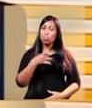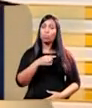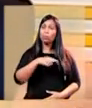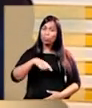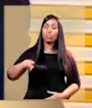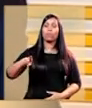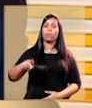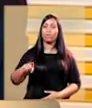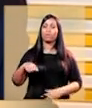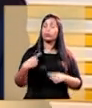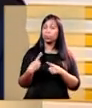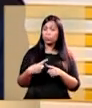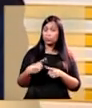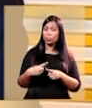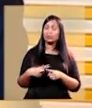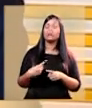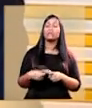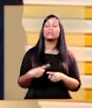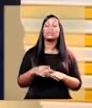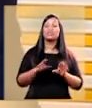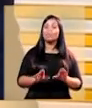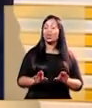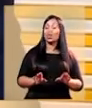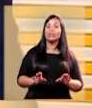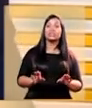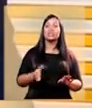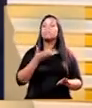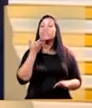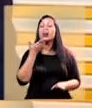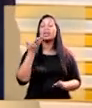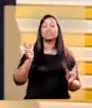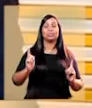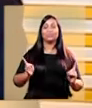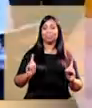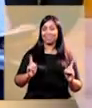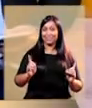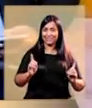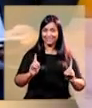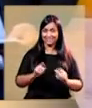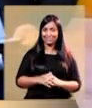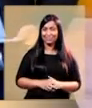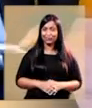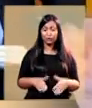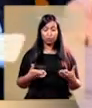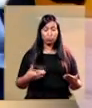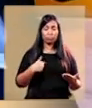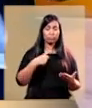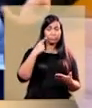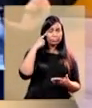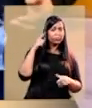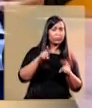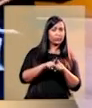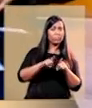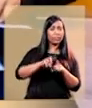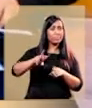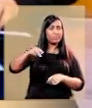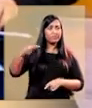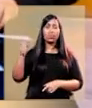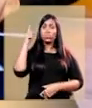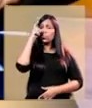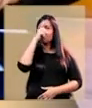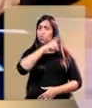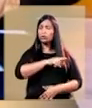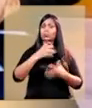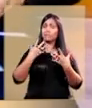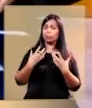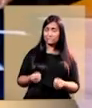foi encaminhado para... Mas não é fácil, sim, né? Não é uma tarefa. E eu acredito que o inverso também deve ser muito